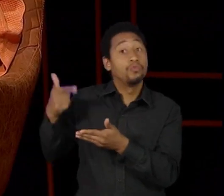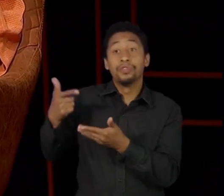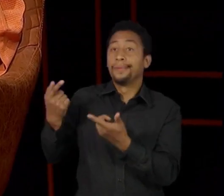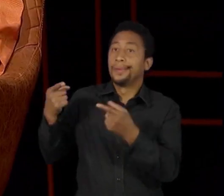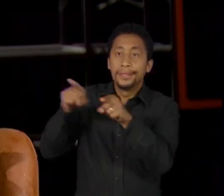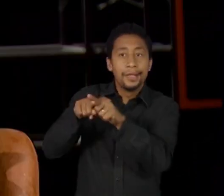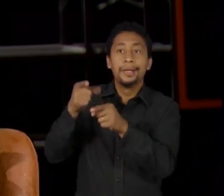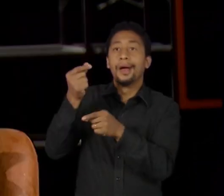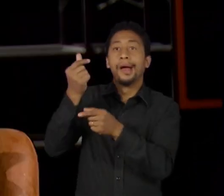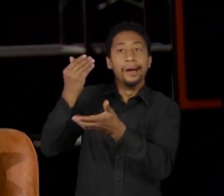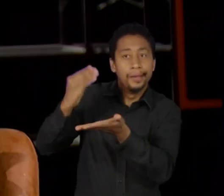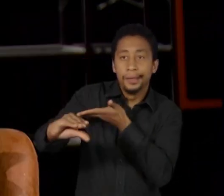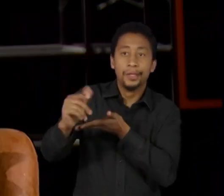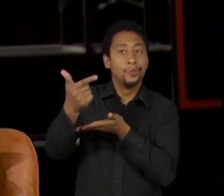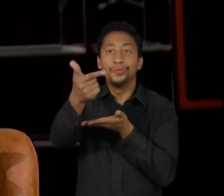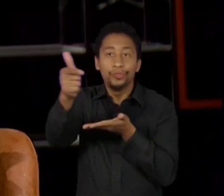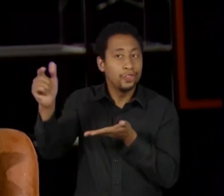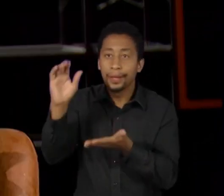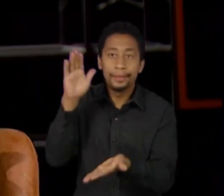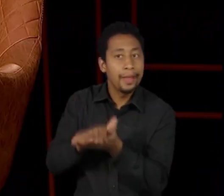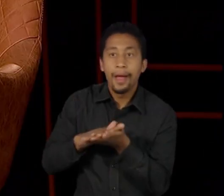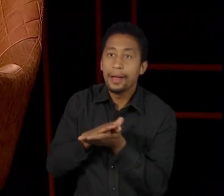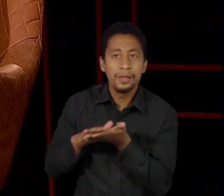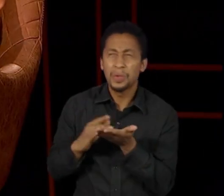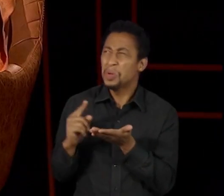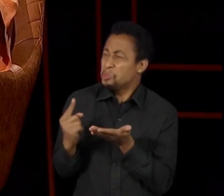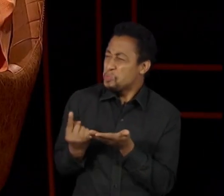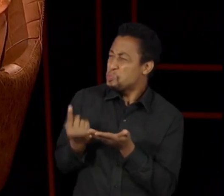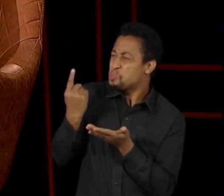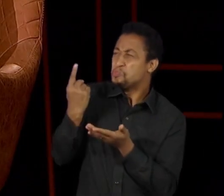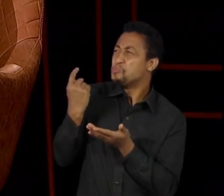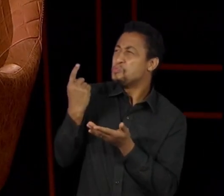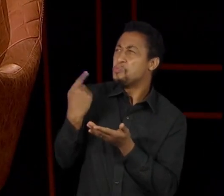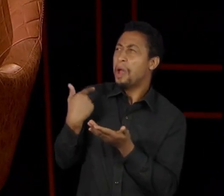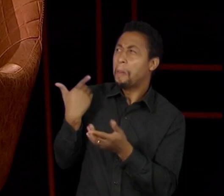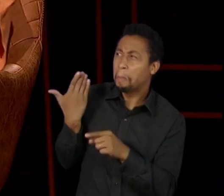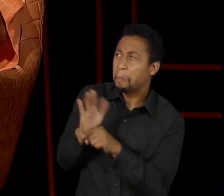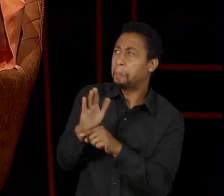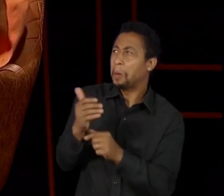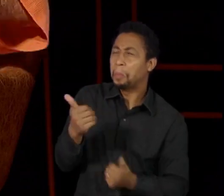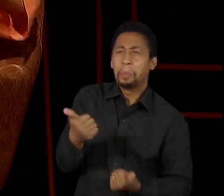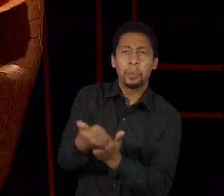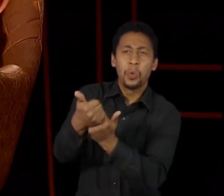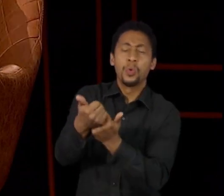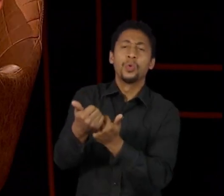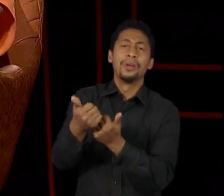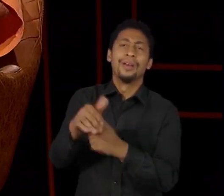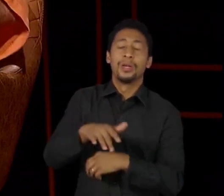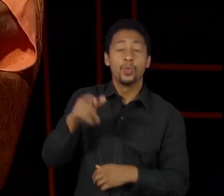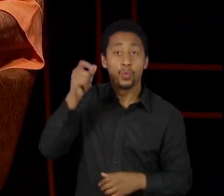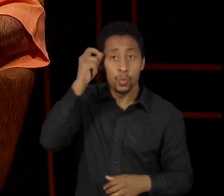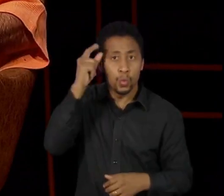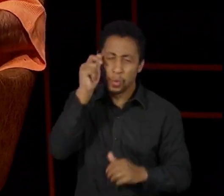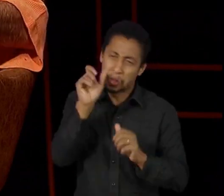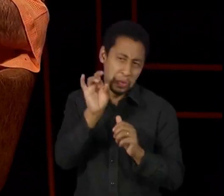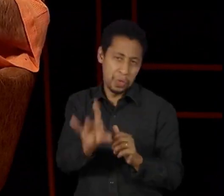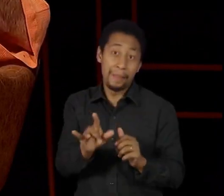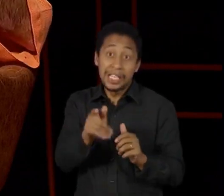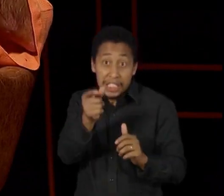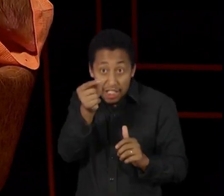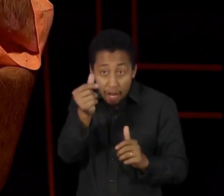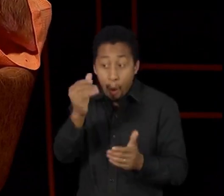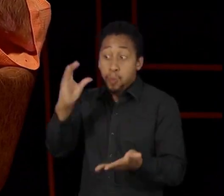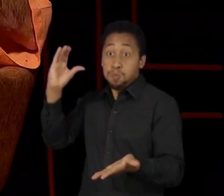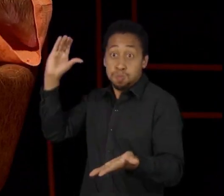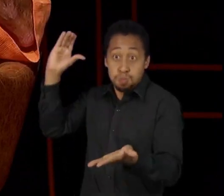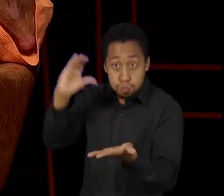fez com patrocínio, tinham as coisas do programa, aquele apoio cultural, não sei o quê, pererê, mas de grana para produzir, ele botava